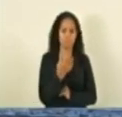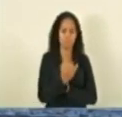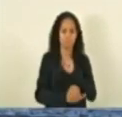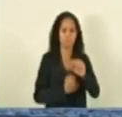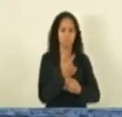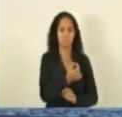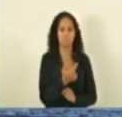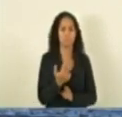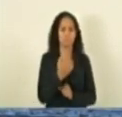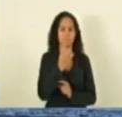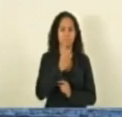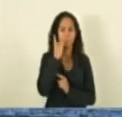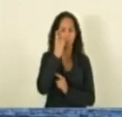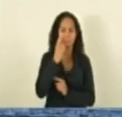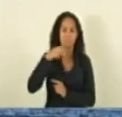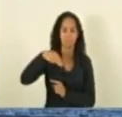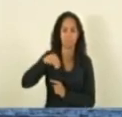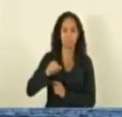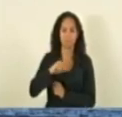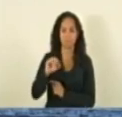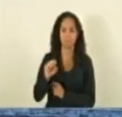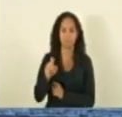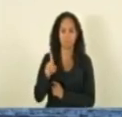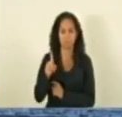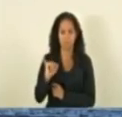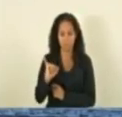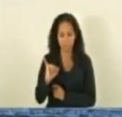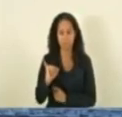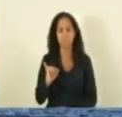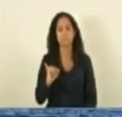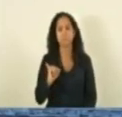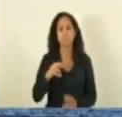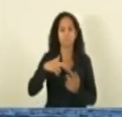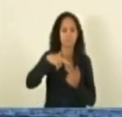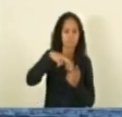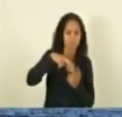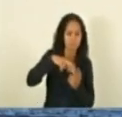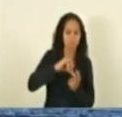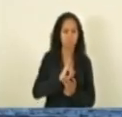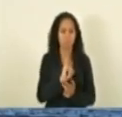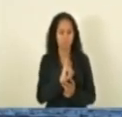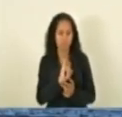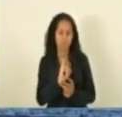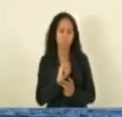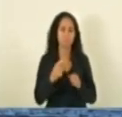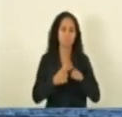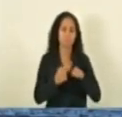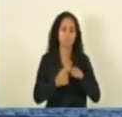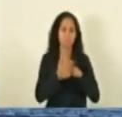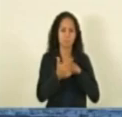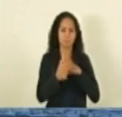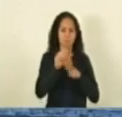274/2022 do deputado Sérgio Majeski, que acrescenta inciso ao artigo 28 da lei